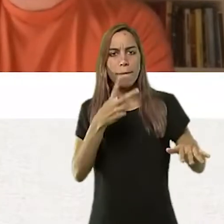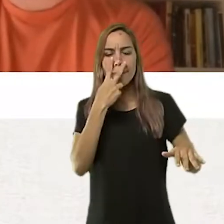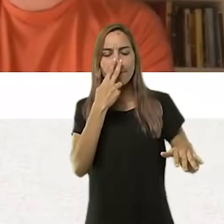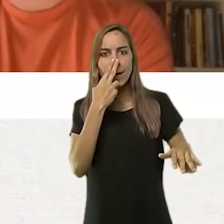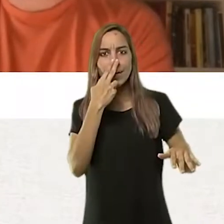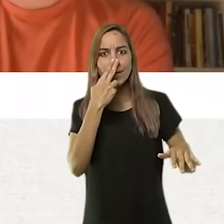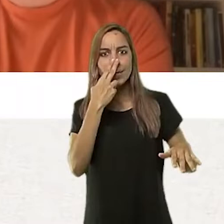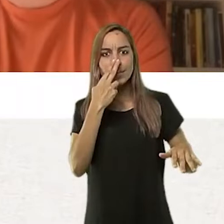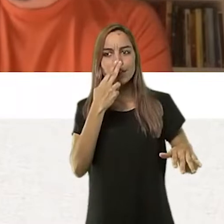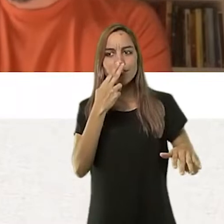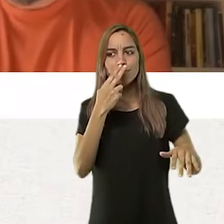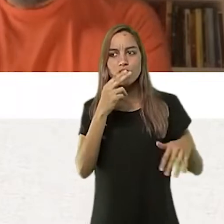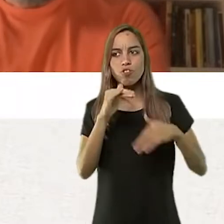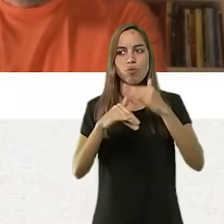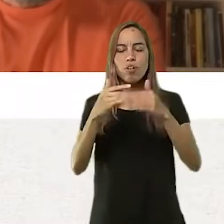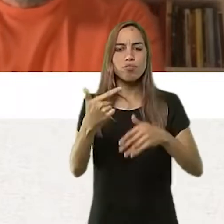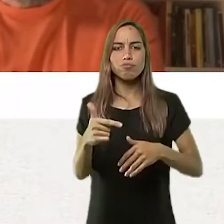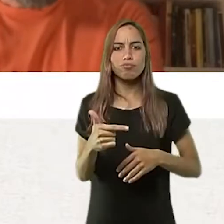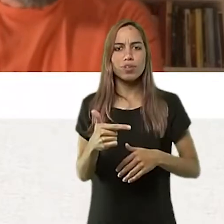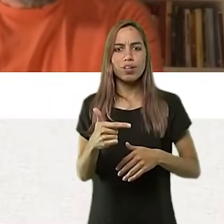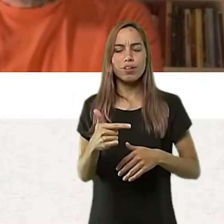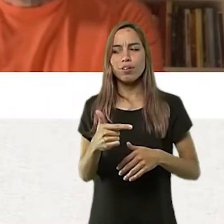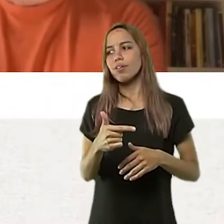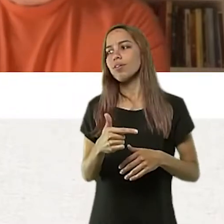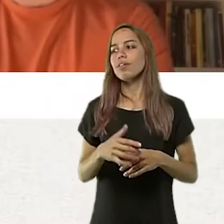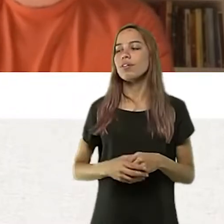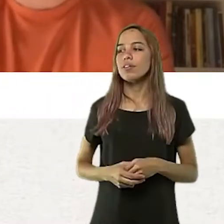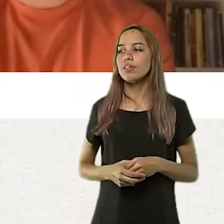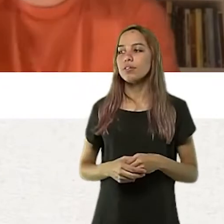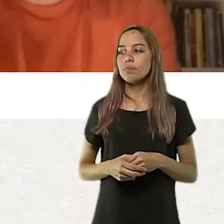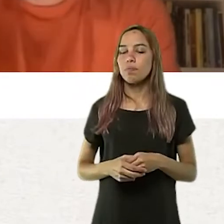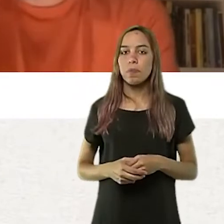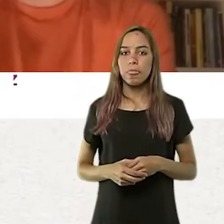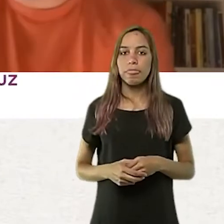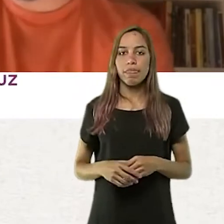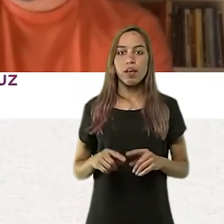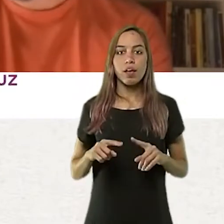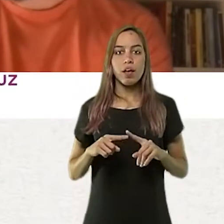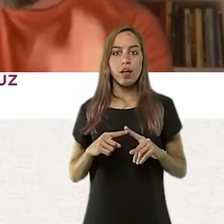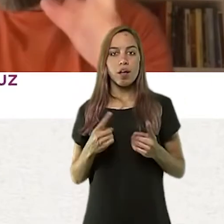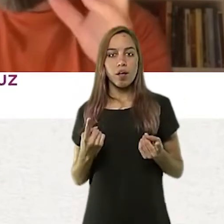na realidade as suas consequências são fortíssimas